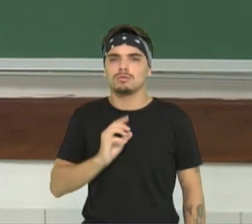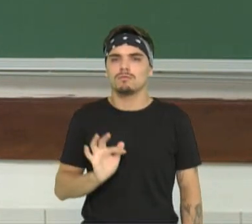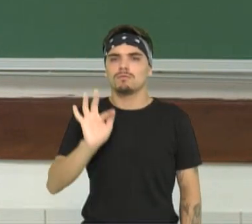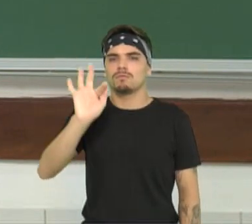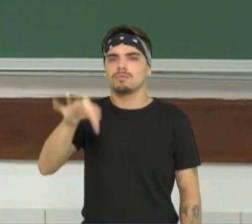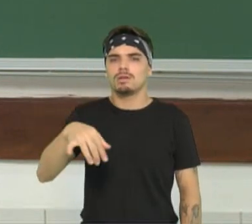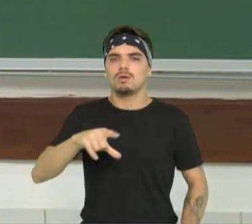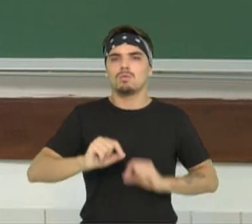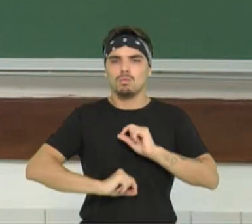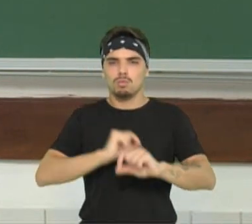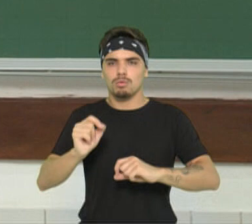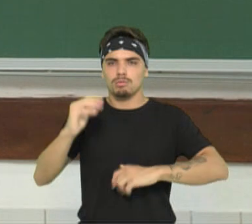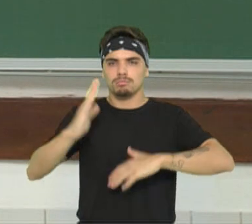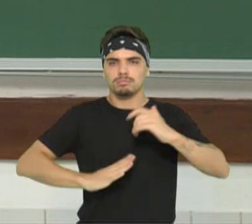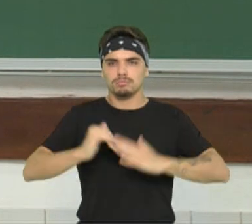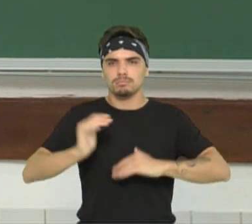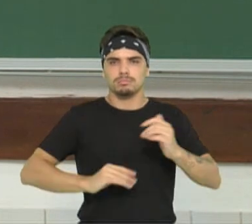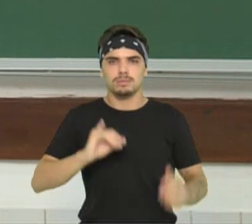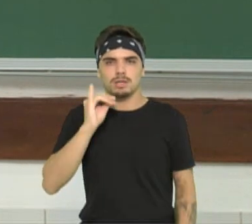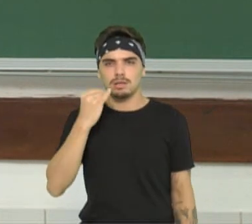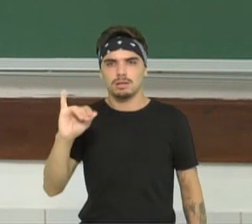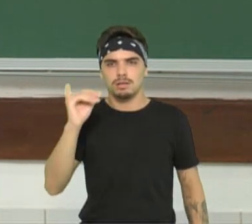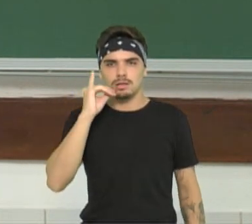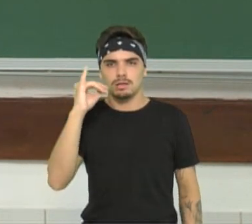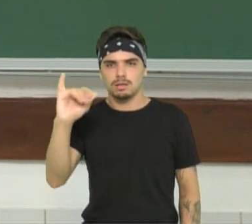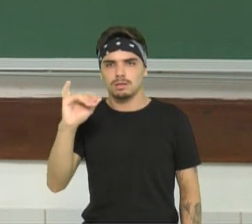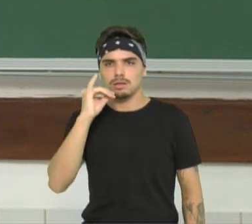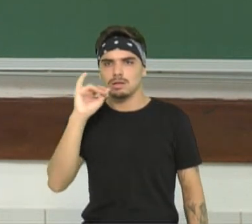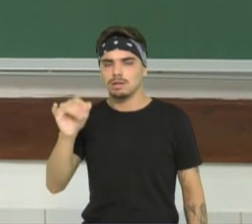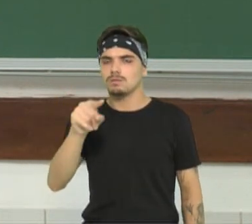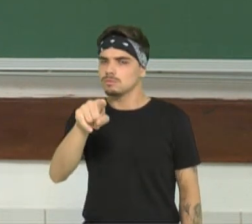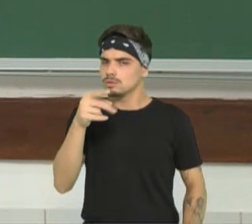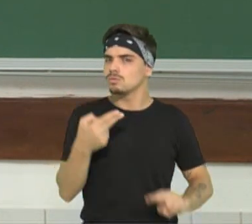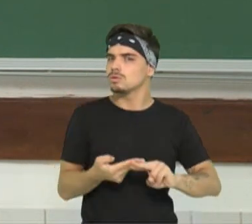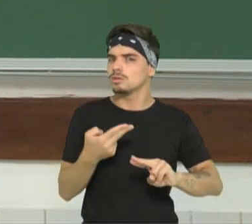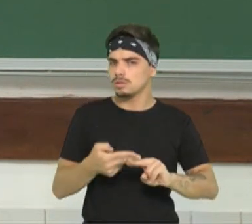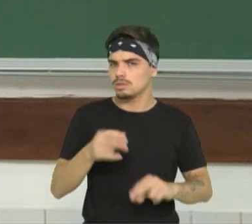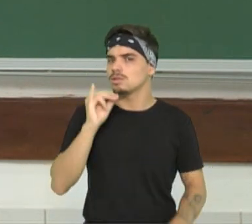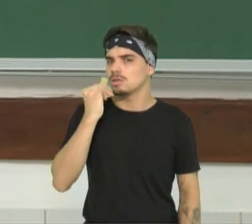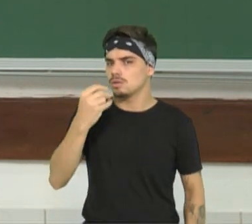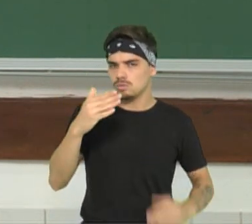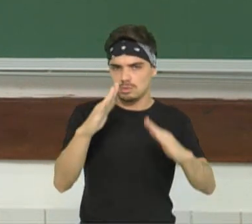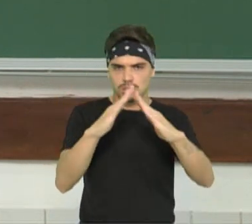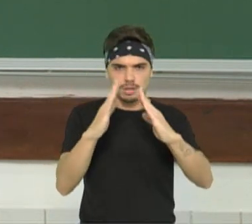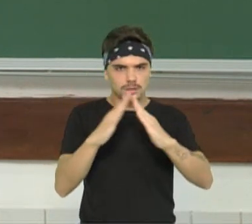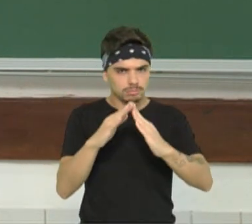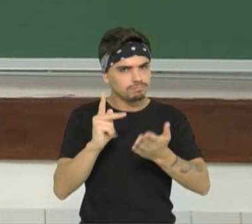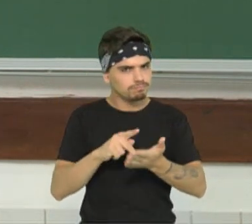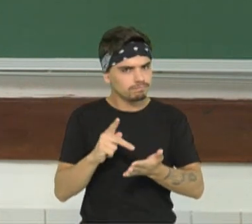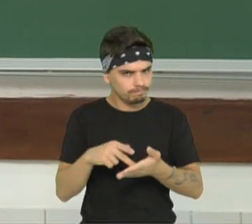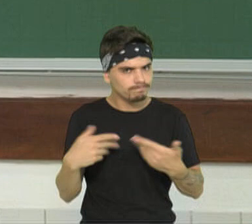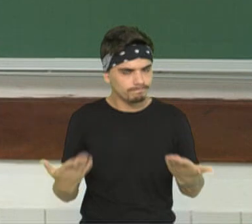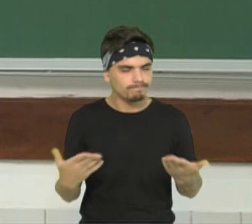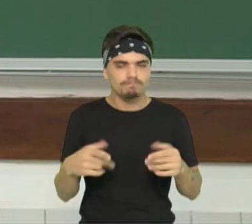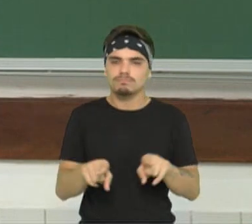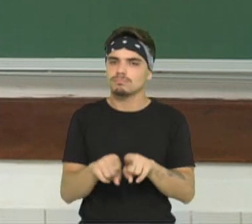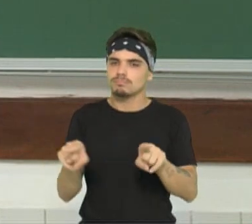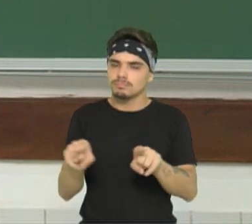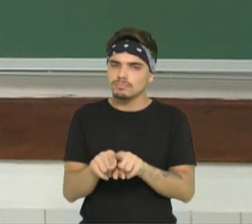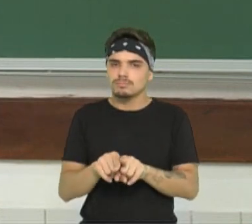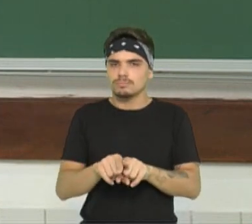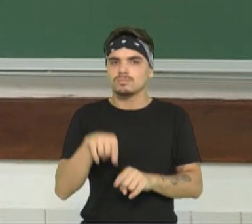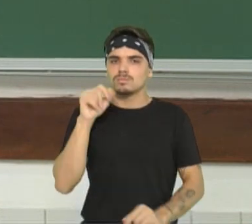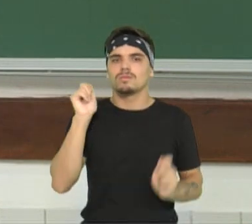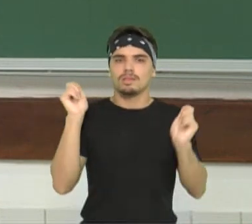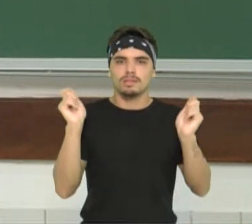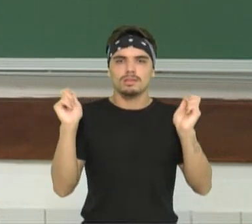contas, haver a produção de energia elétrica. Você utiliza energia elétrica aí na sua casa, não é verdade? E, para